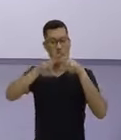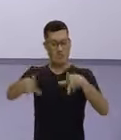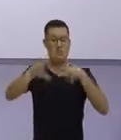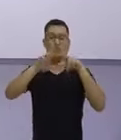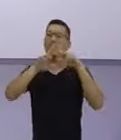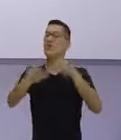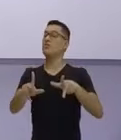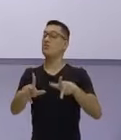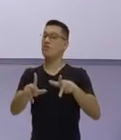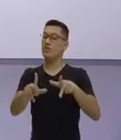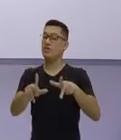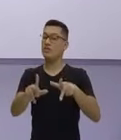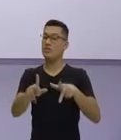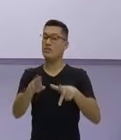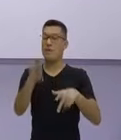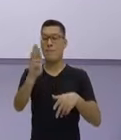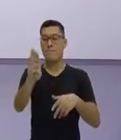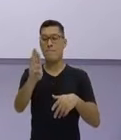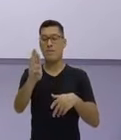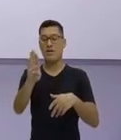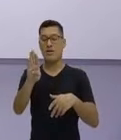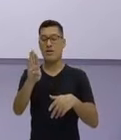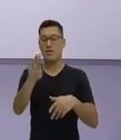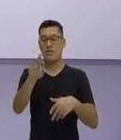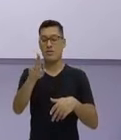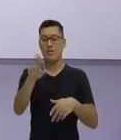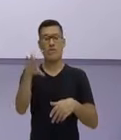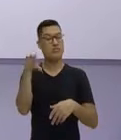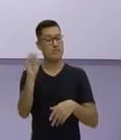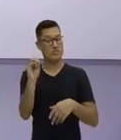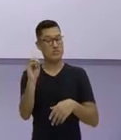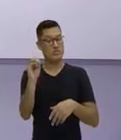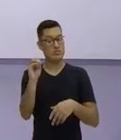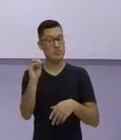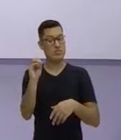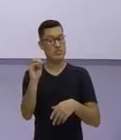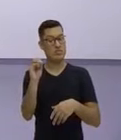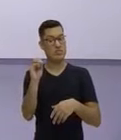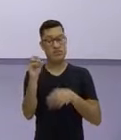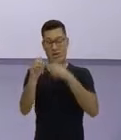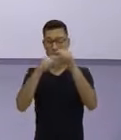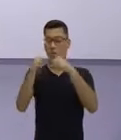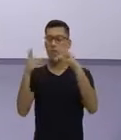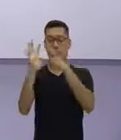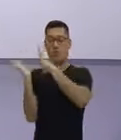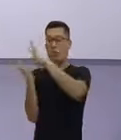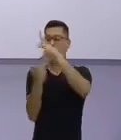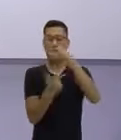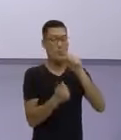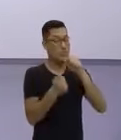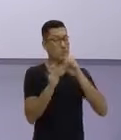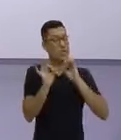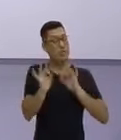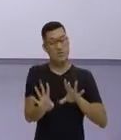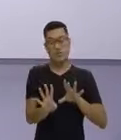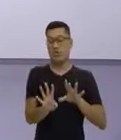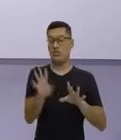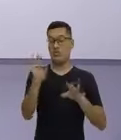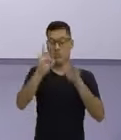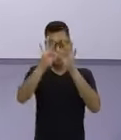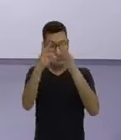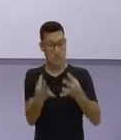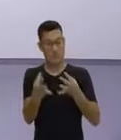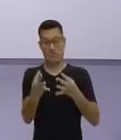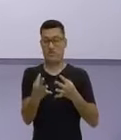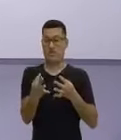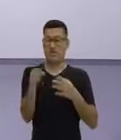Que é justamente pelo B ser zero, tá? Mas nada assim de outro mundo, tá ok? Só para deixar claro, a função linear é um